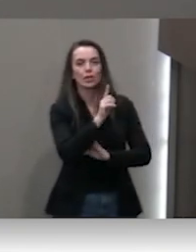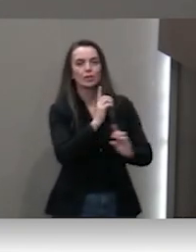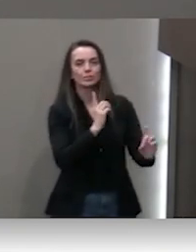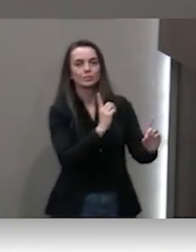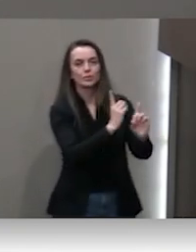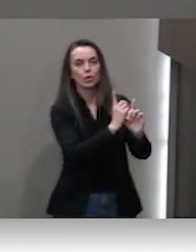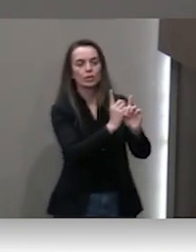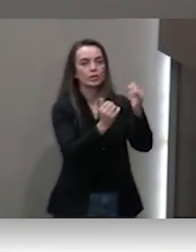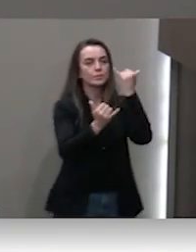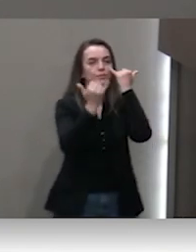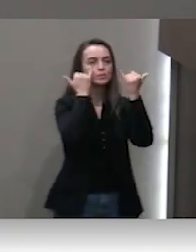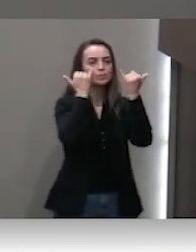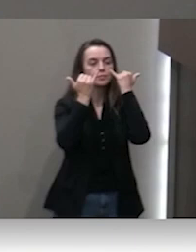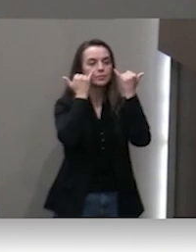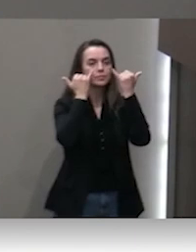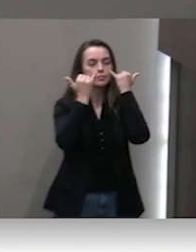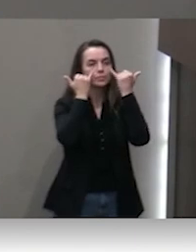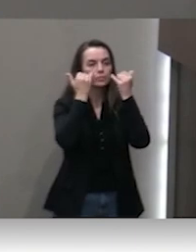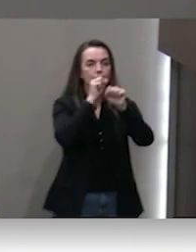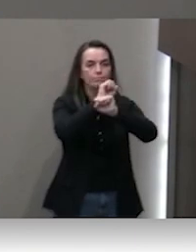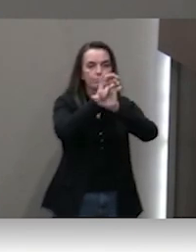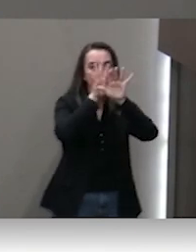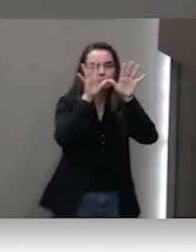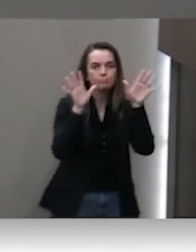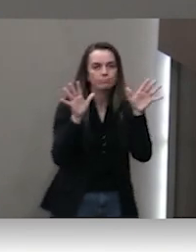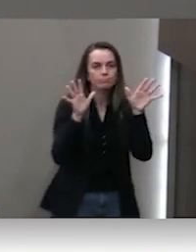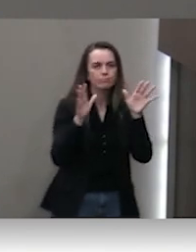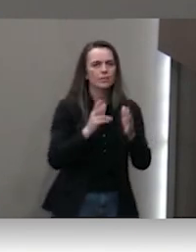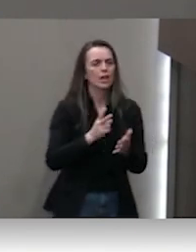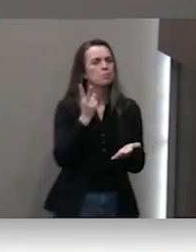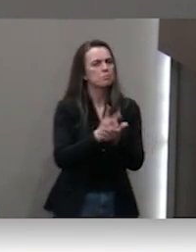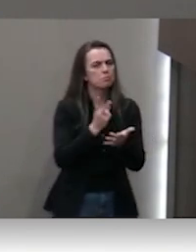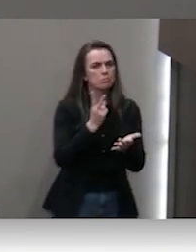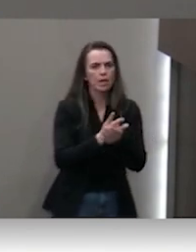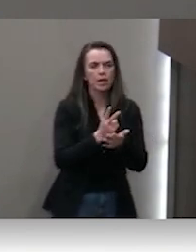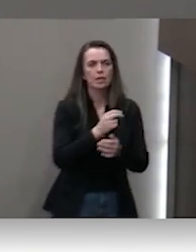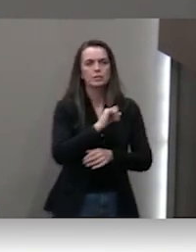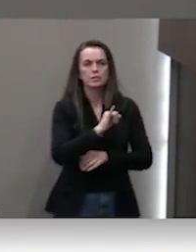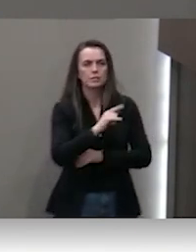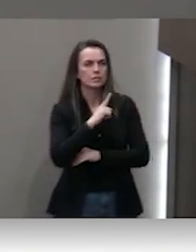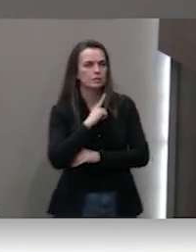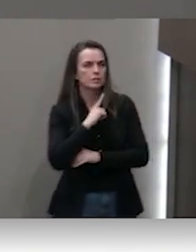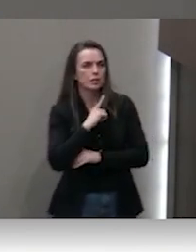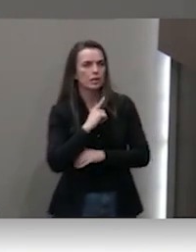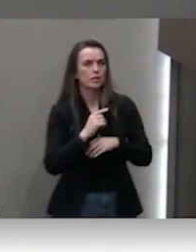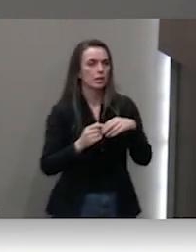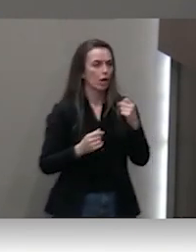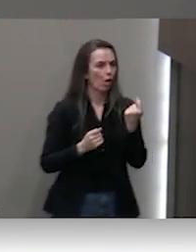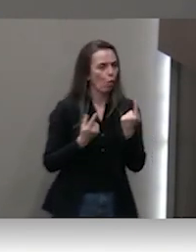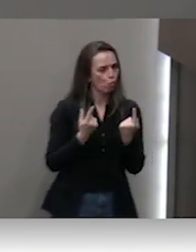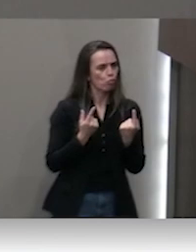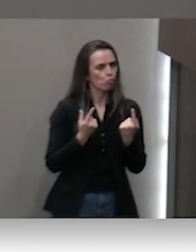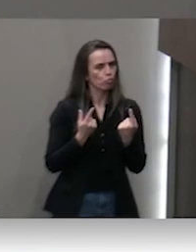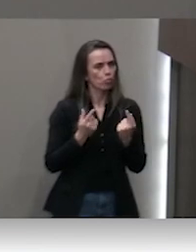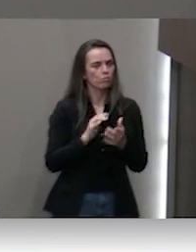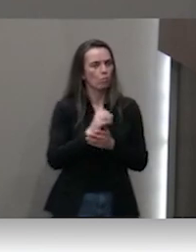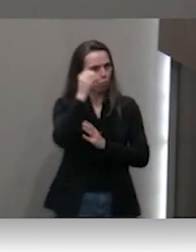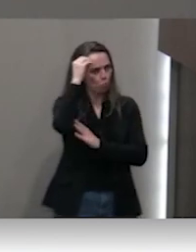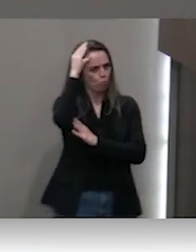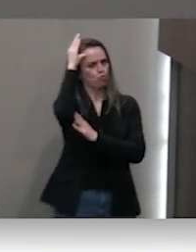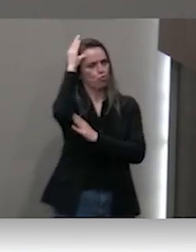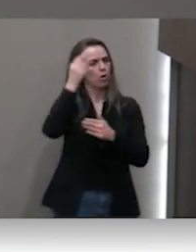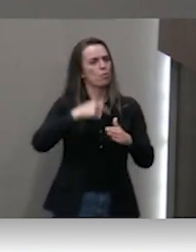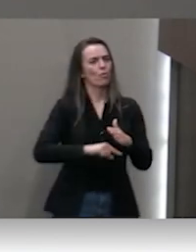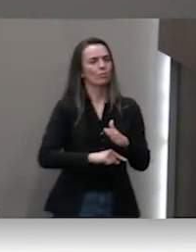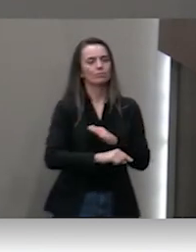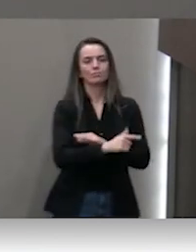muitas informações, mesmo tendo alguma capacitação para isso.